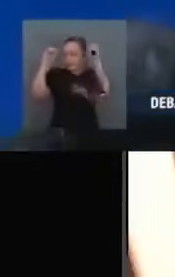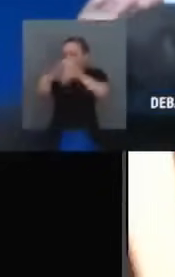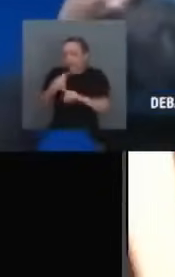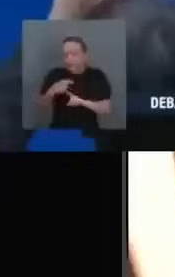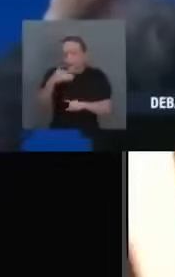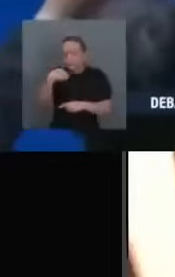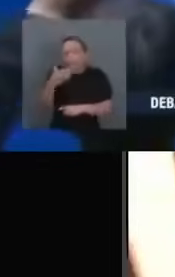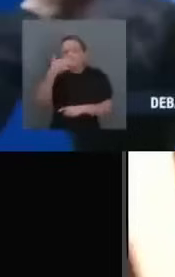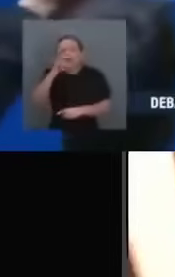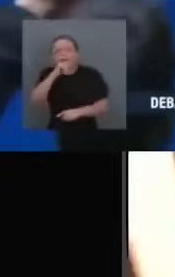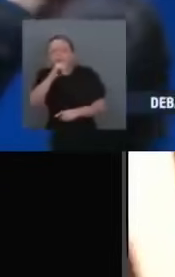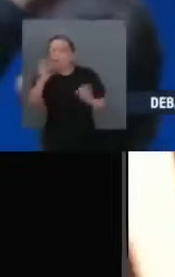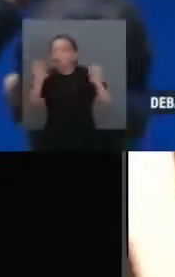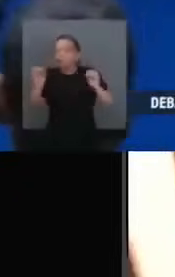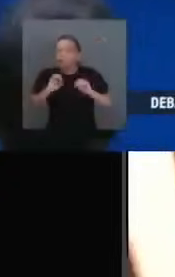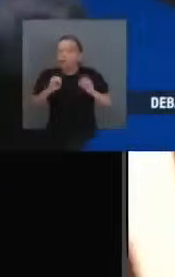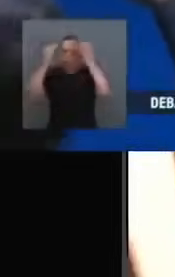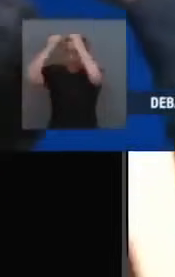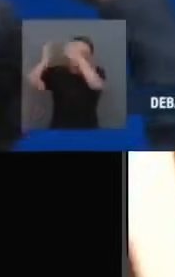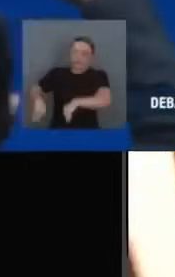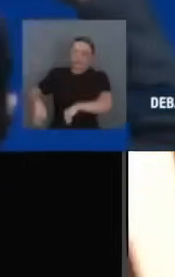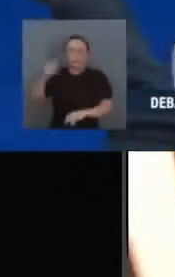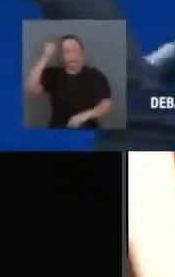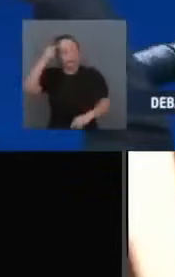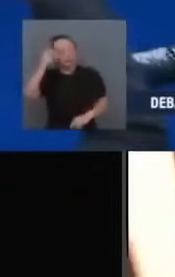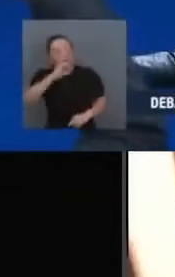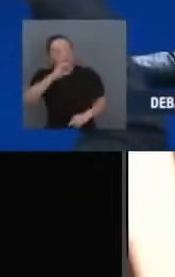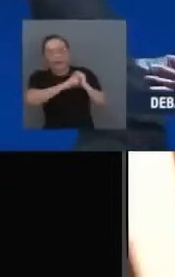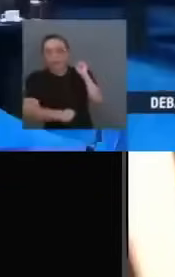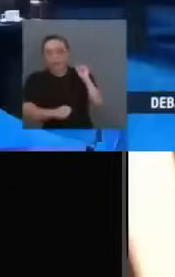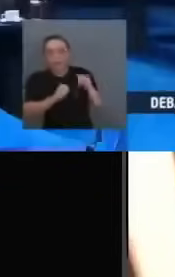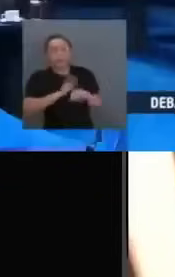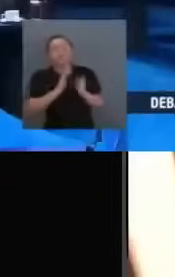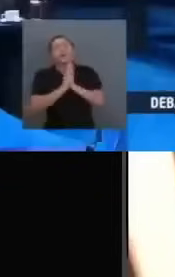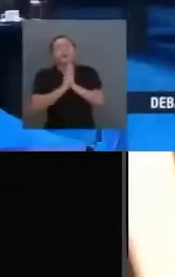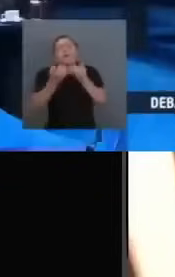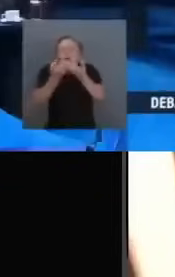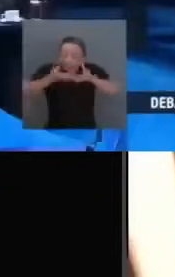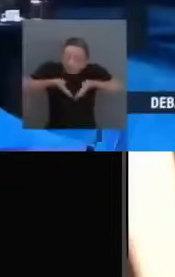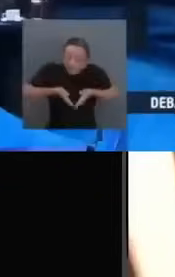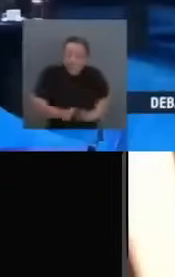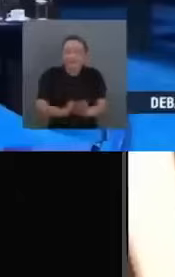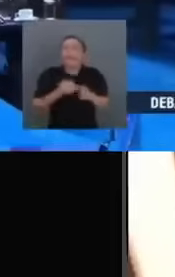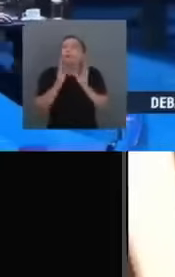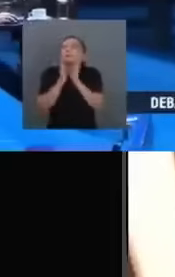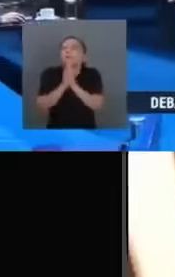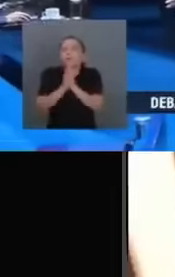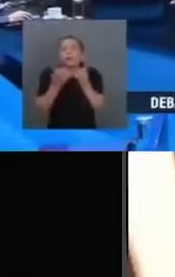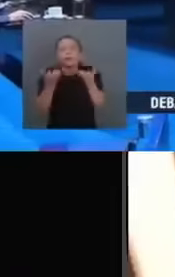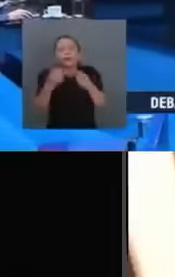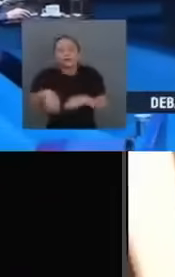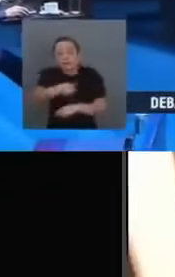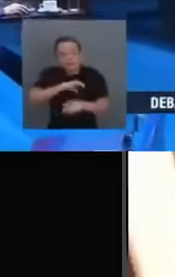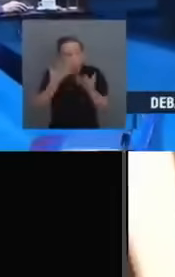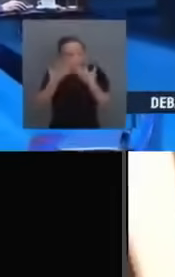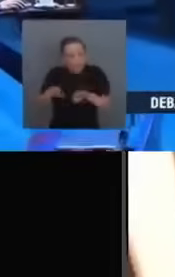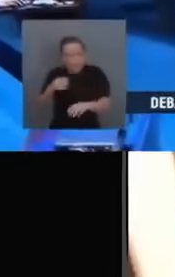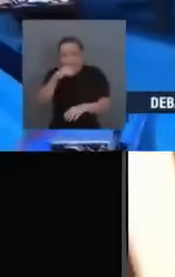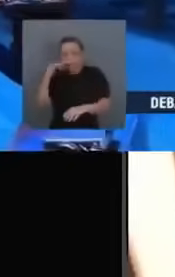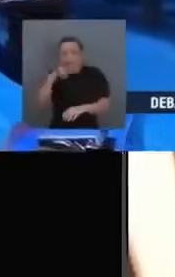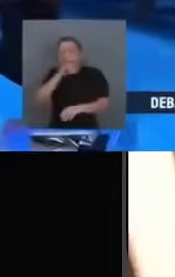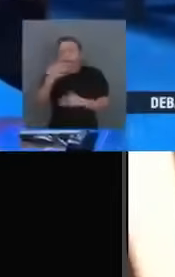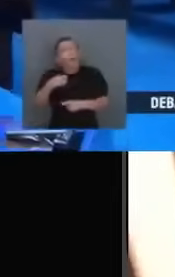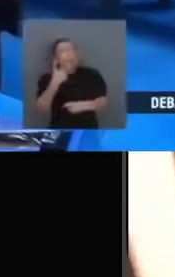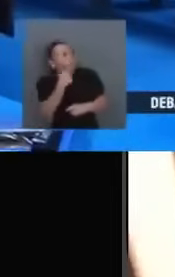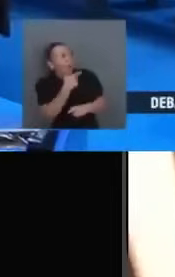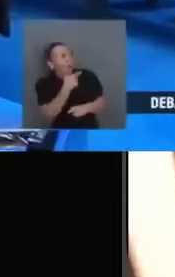pais ainda não haviam desistido do aborto. Me deixem nascer, por favor. Eu imploro. Se vocês não me quiserem, conseguirei